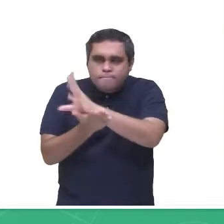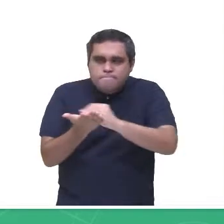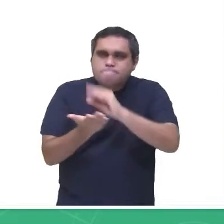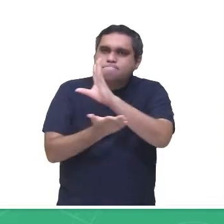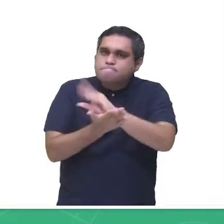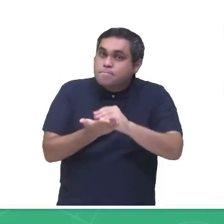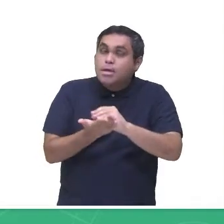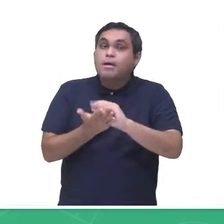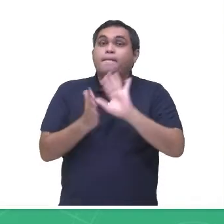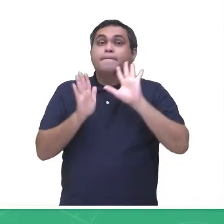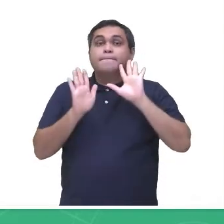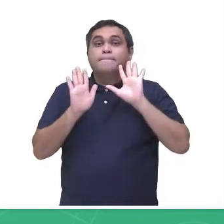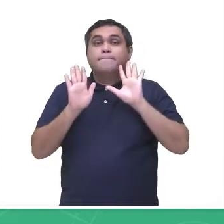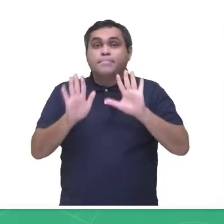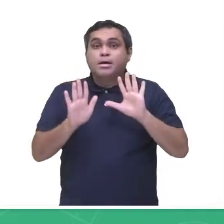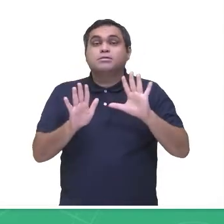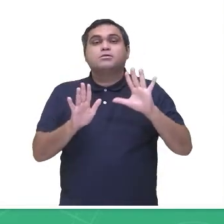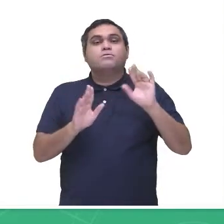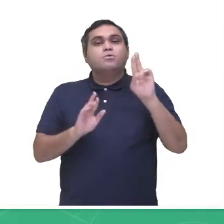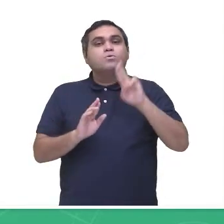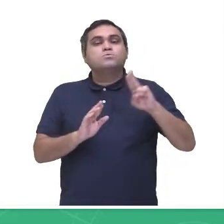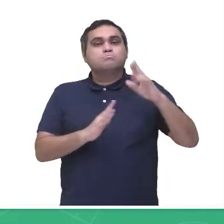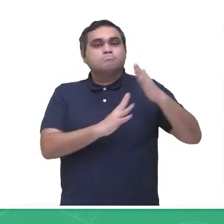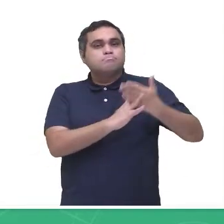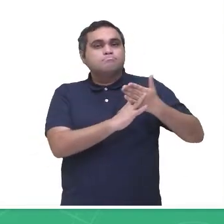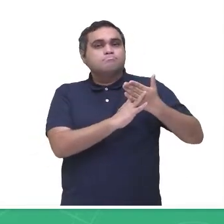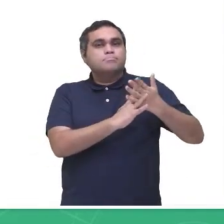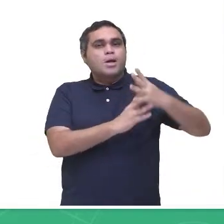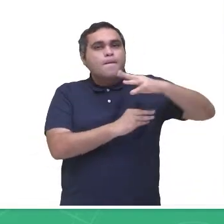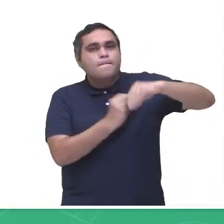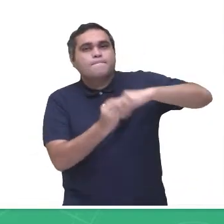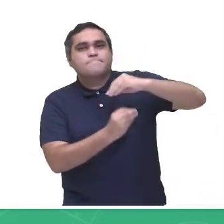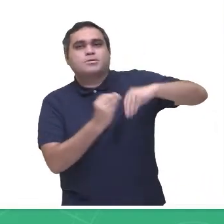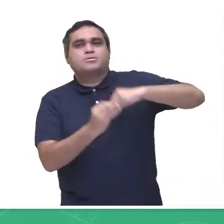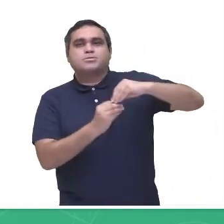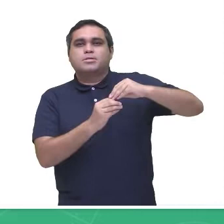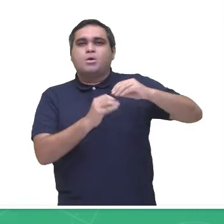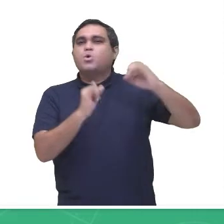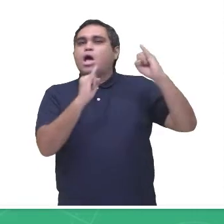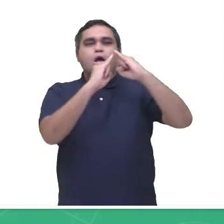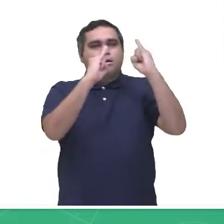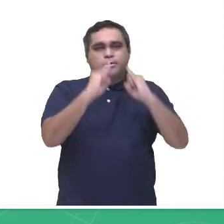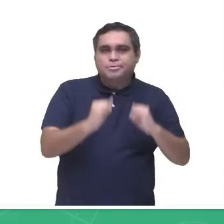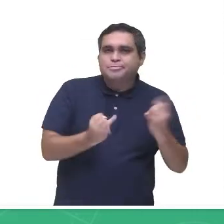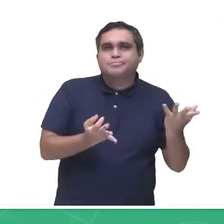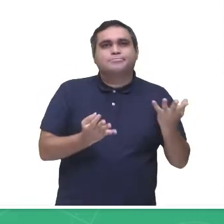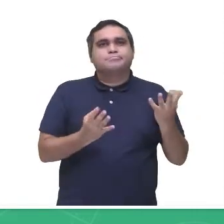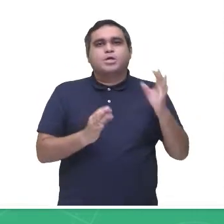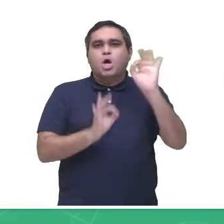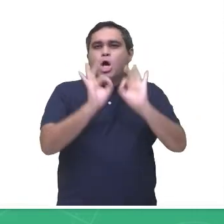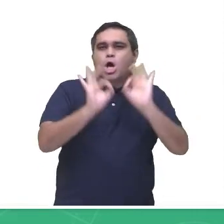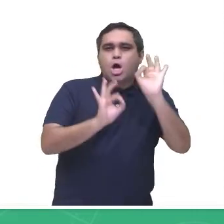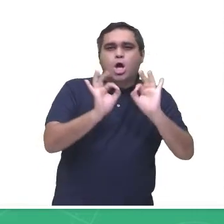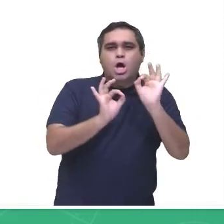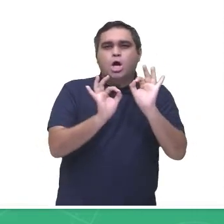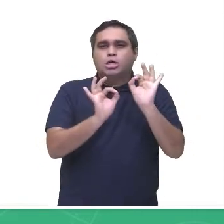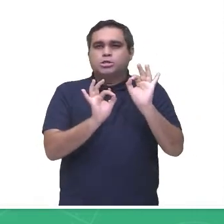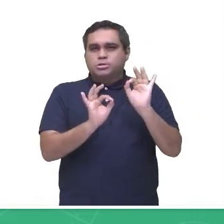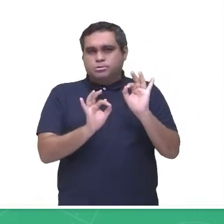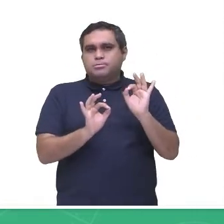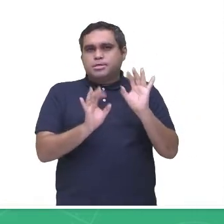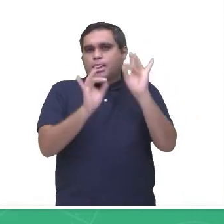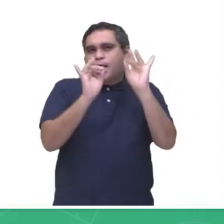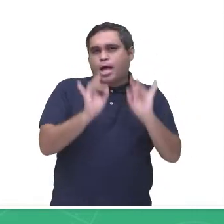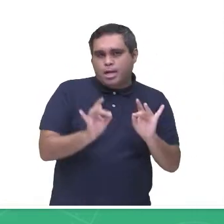os ornamentos que fazem parte desse período, mas transforma-os de uma maneira fantasiosa e subjetiva.